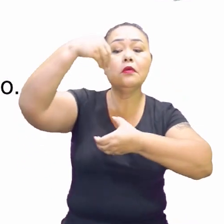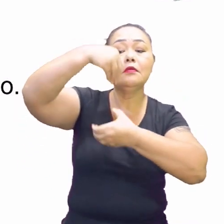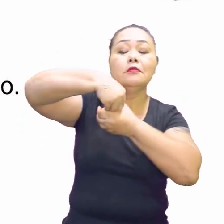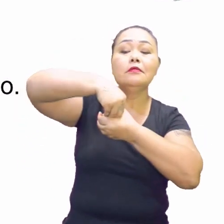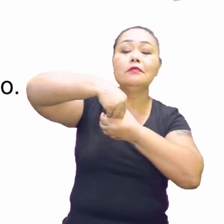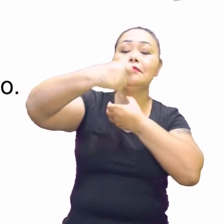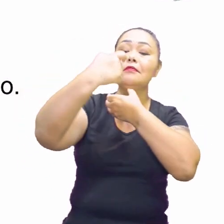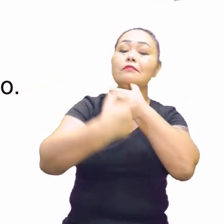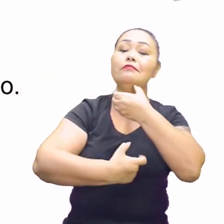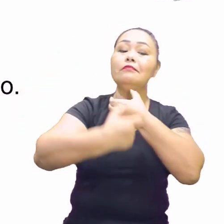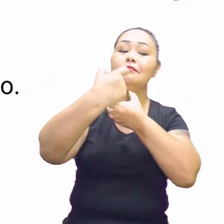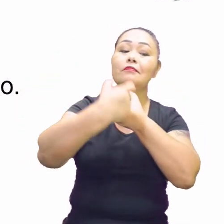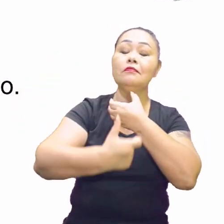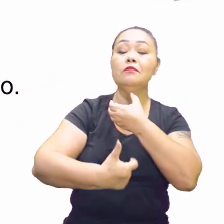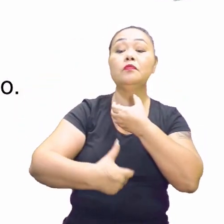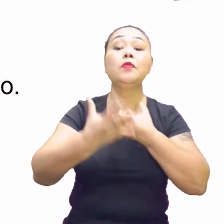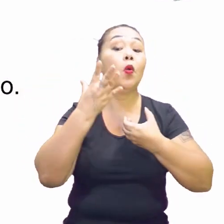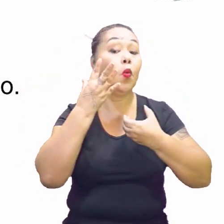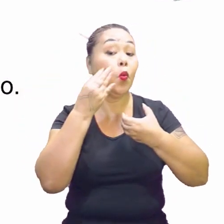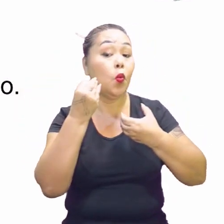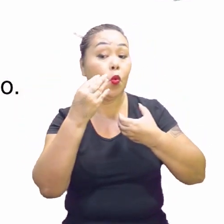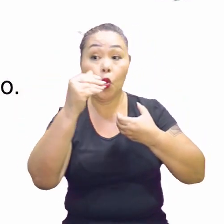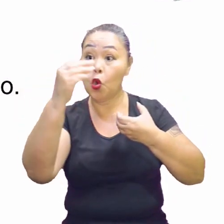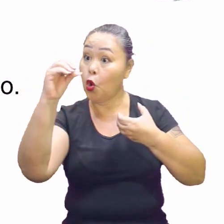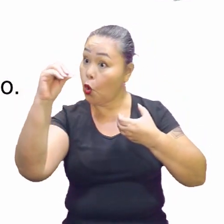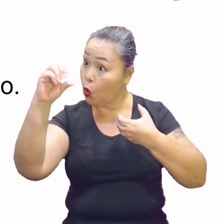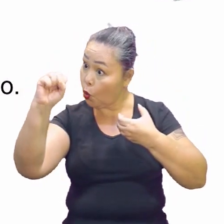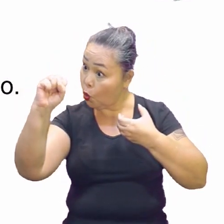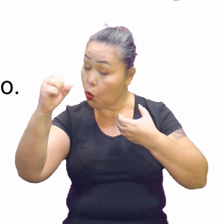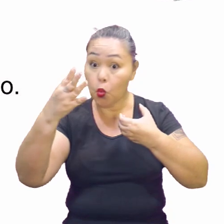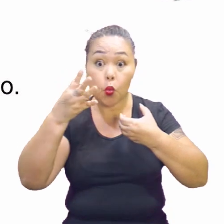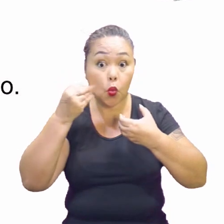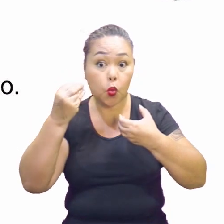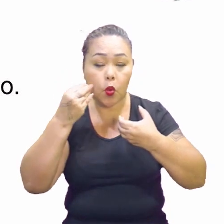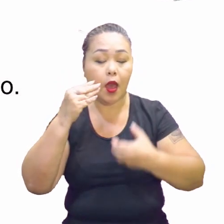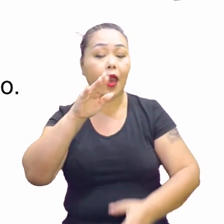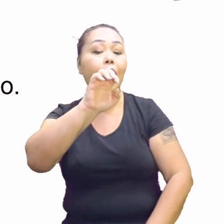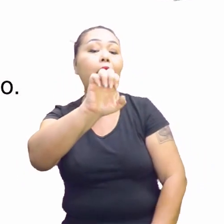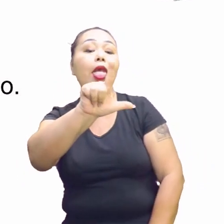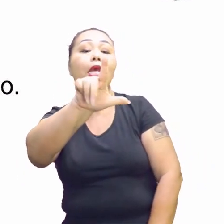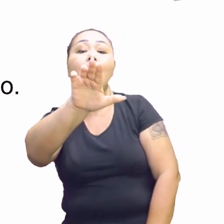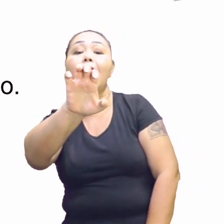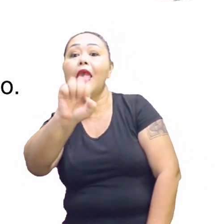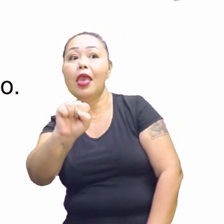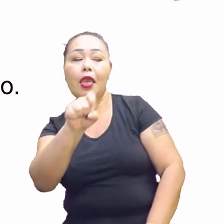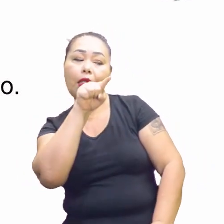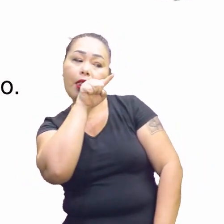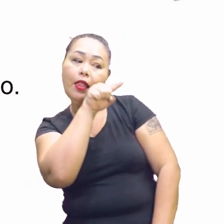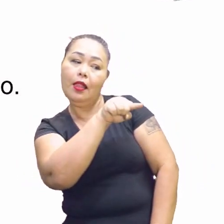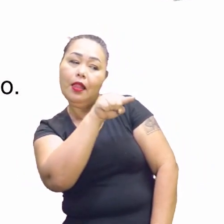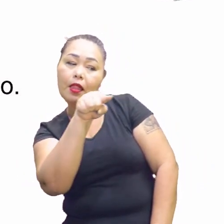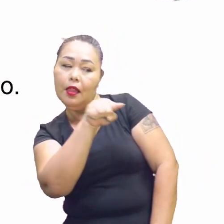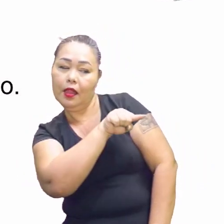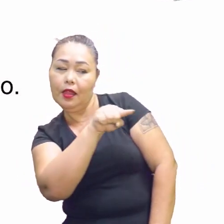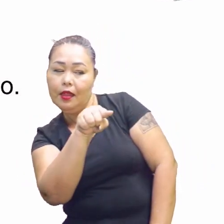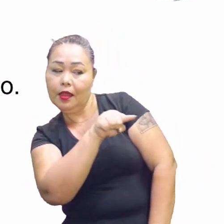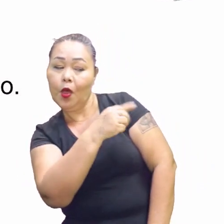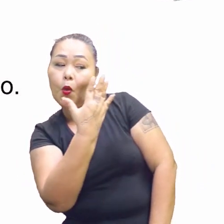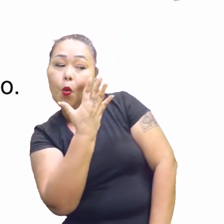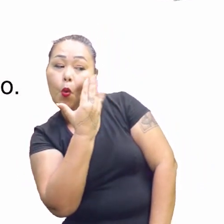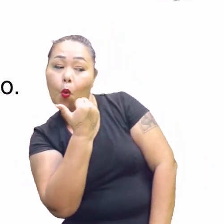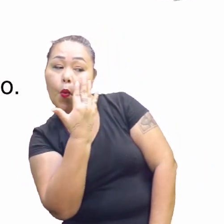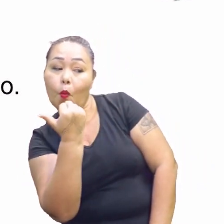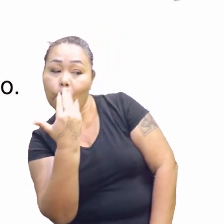do sujeito? Os gatos. Então, eles comeram toda a ração. Então, vou ter